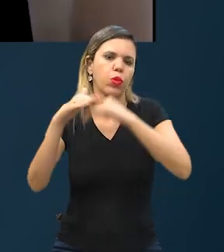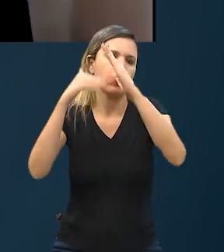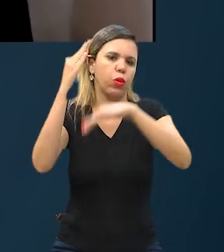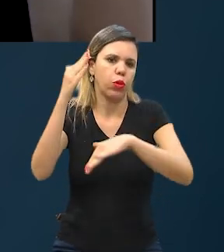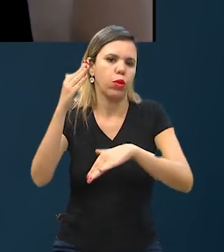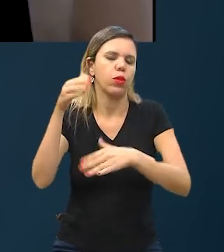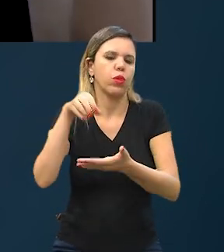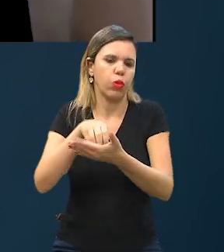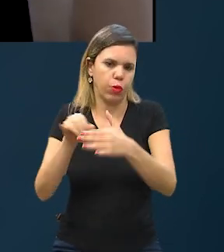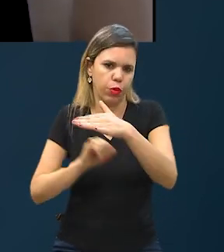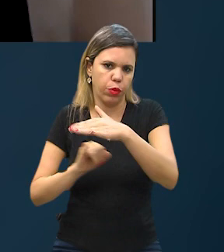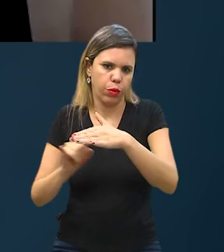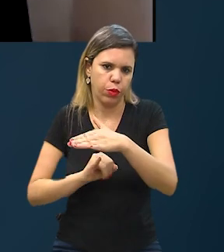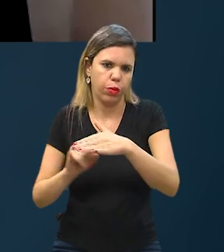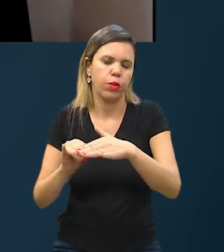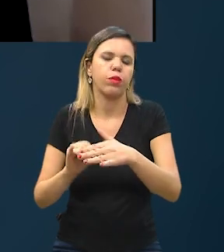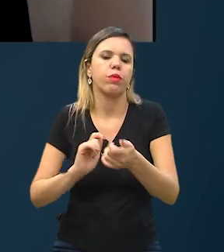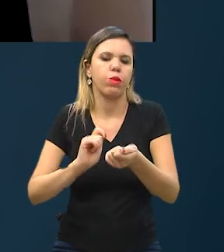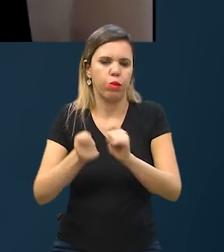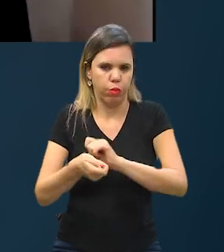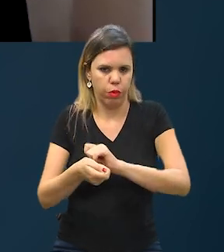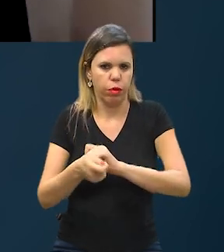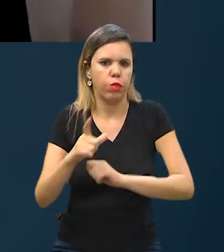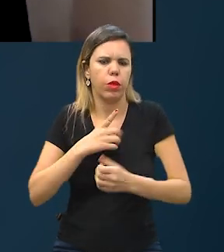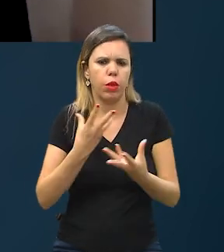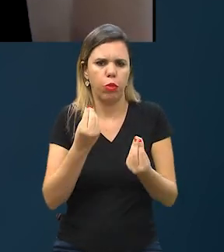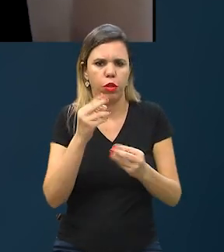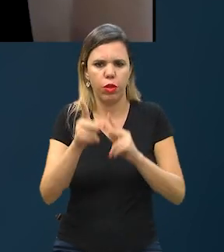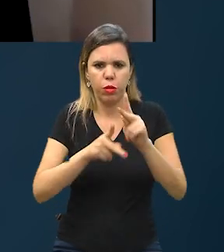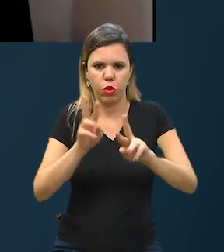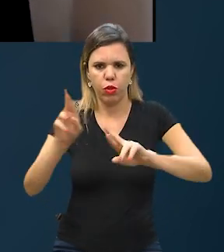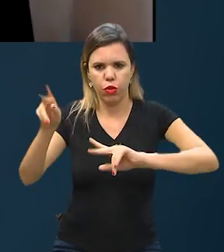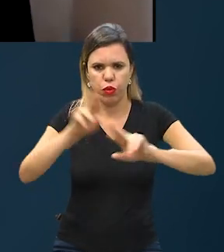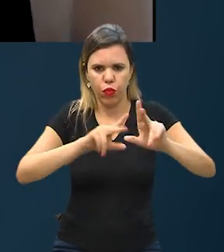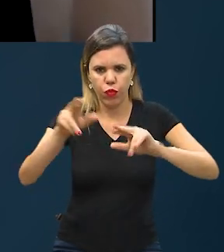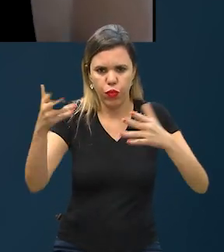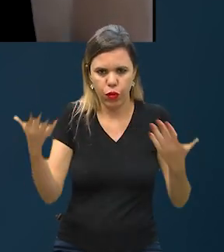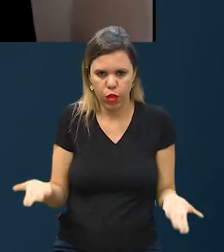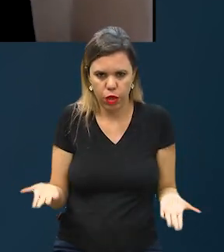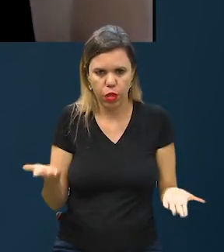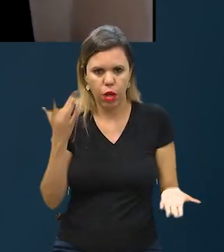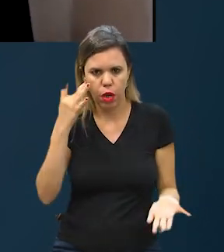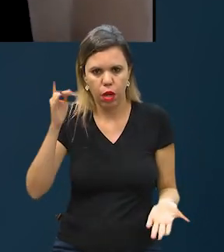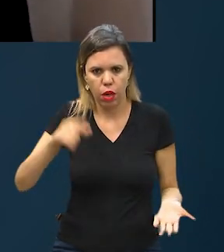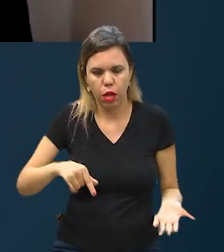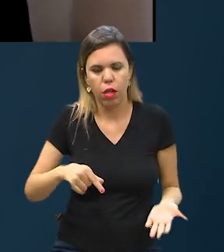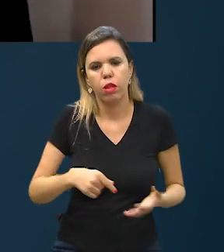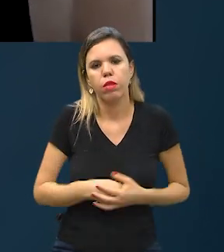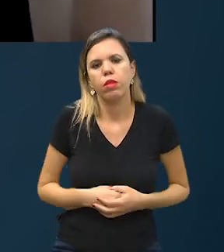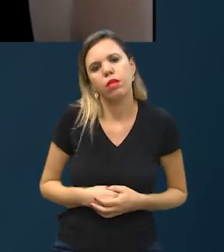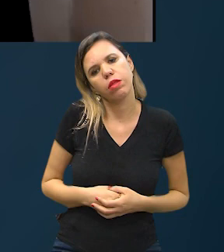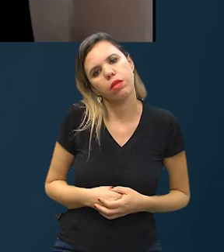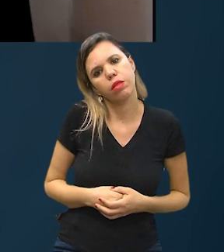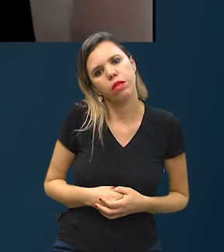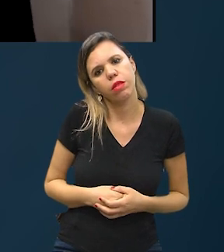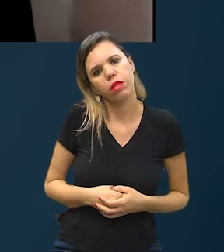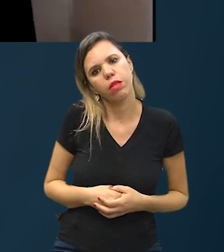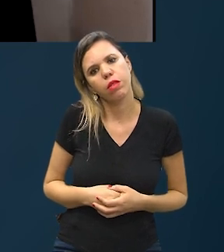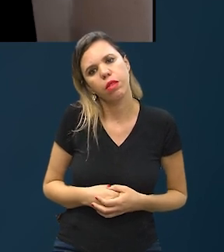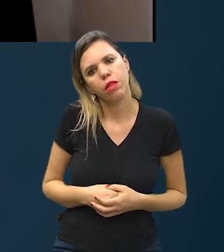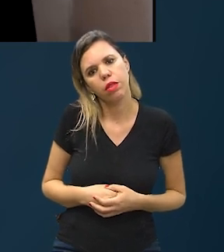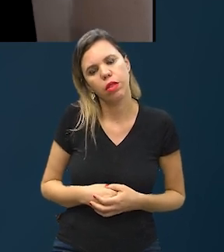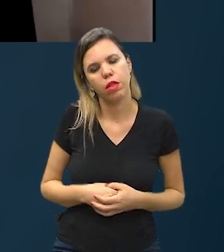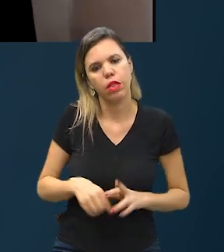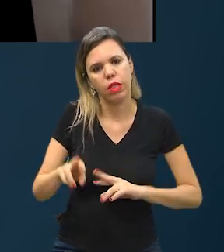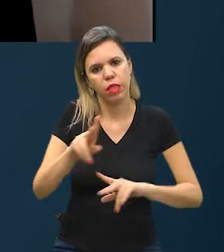construir a agência nesse formato por ter tantas pessoas diferentes. Então, acho que esse é um dos